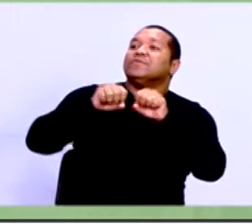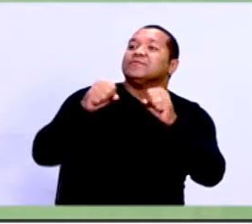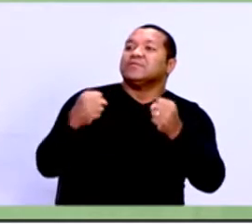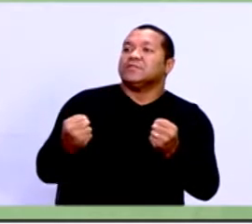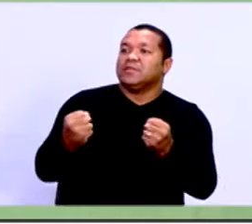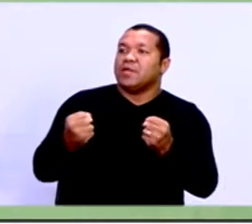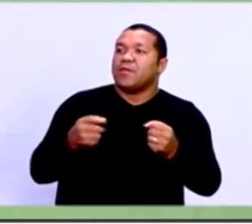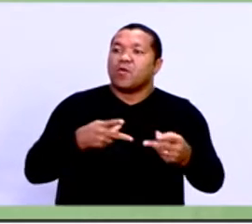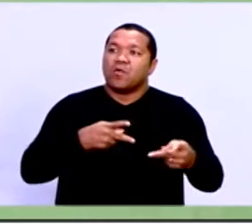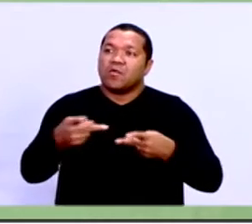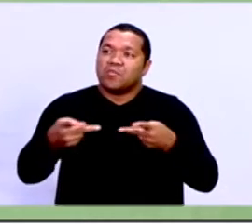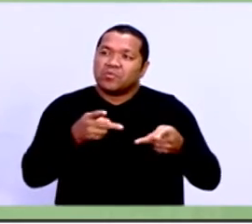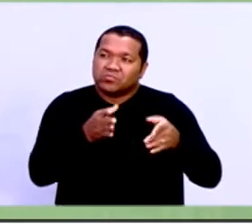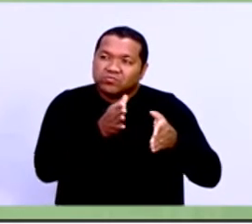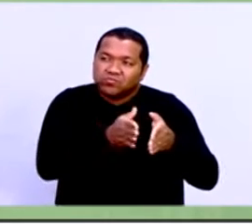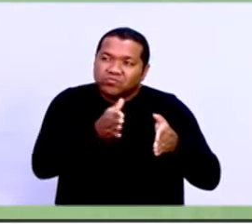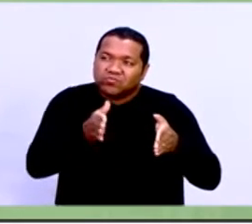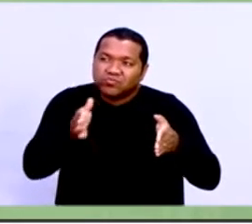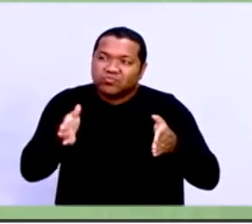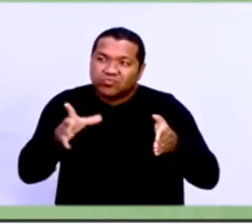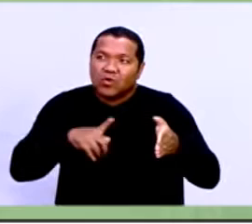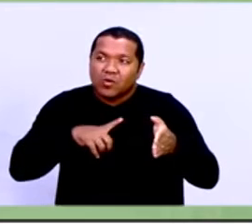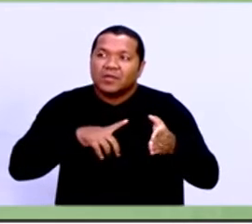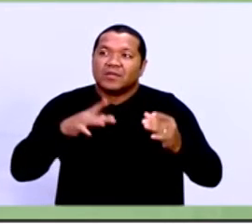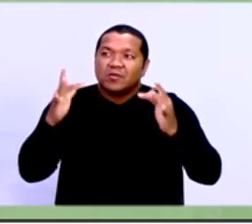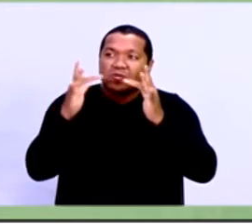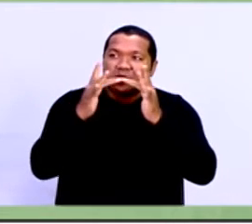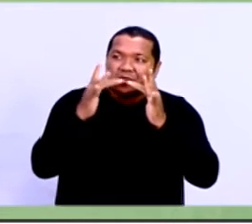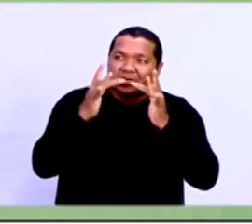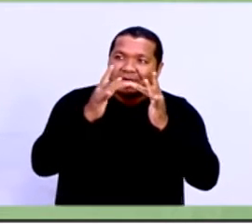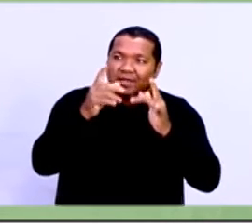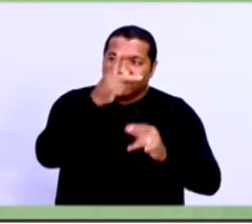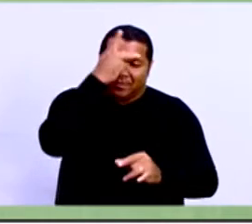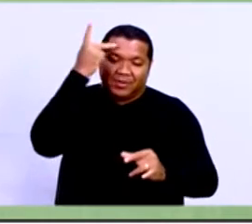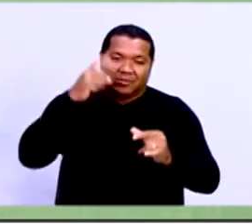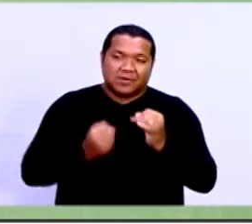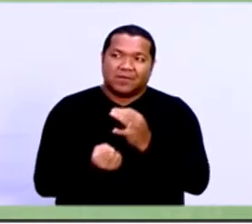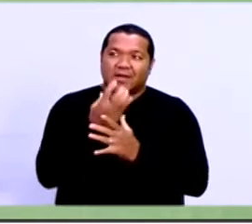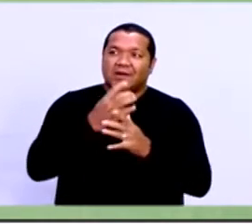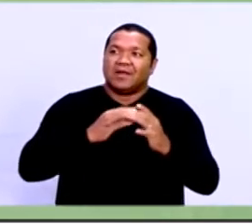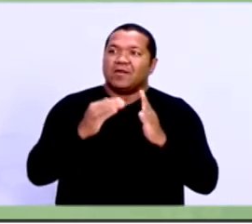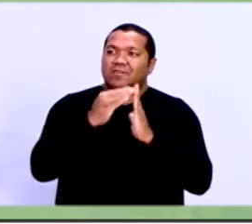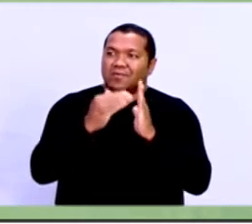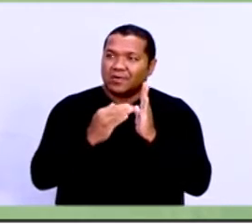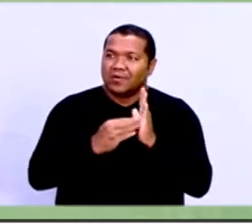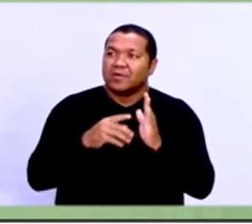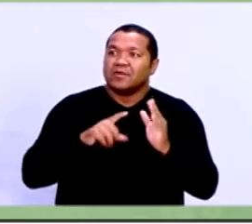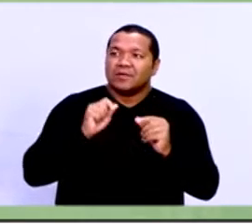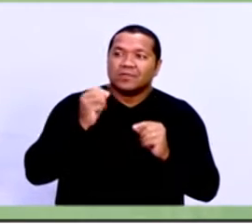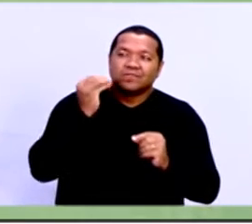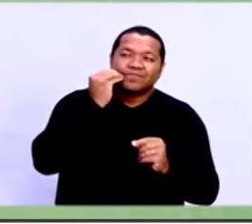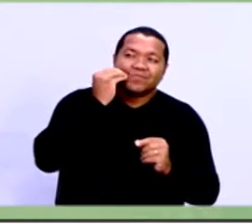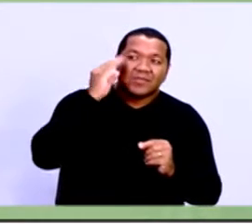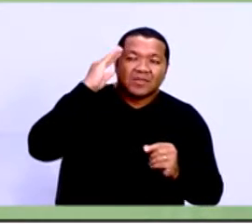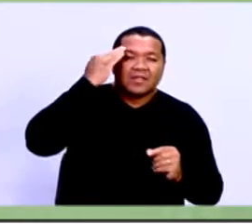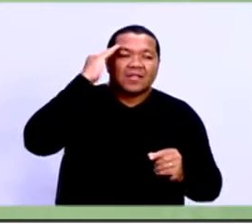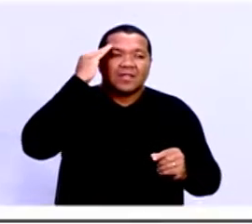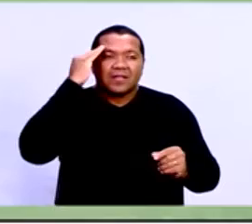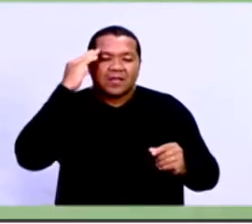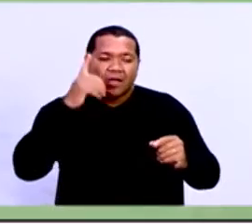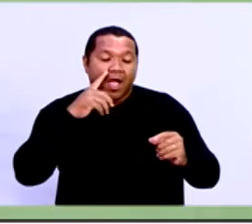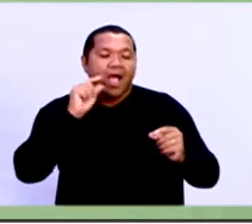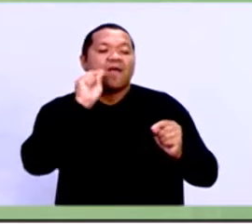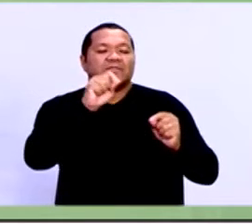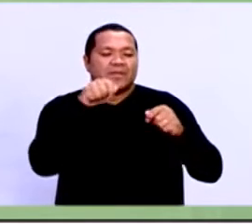planejamento contato do analista com o cliente com a intenção de entender a visão do cliente com relação ao